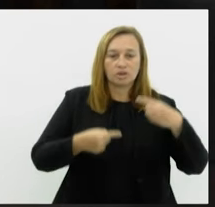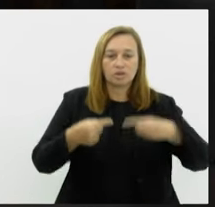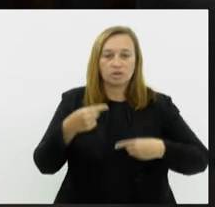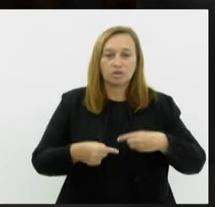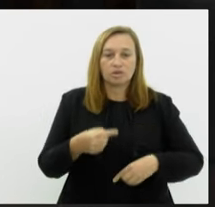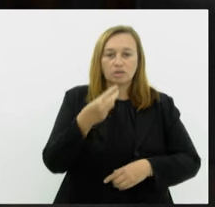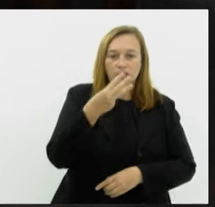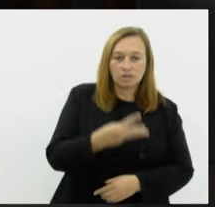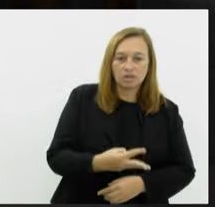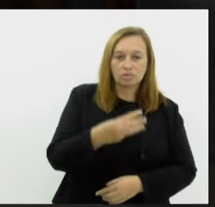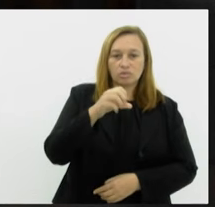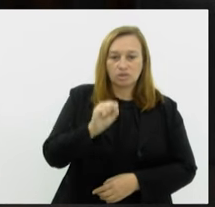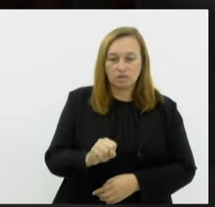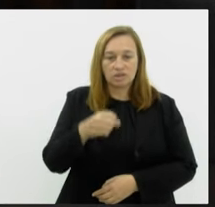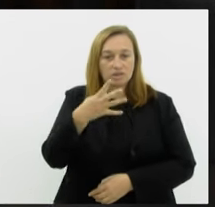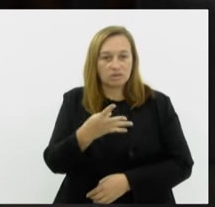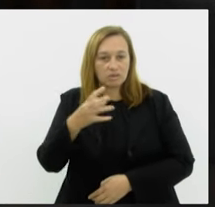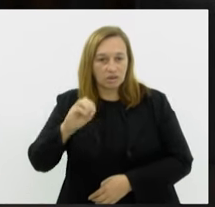lei número